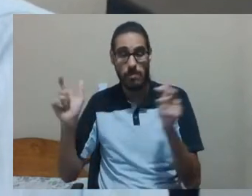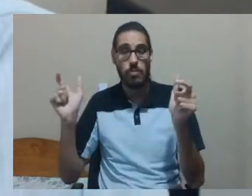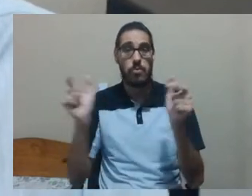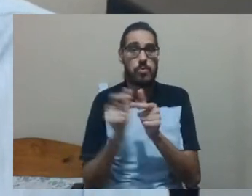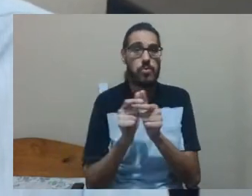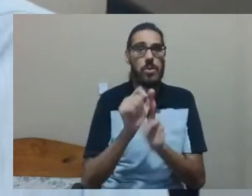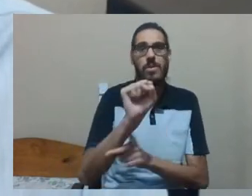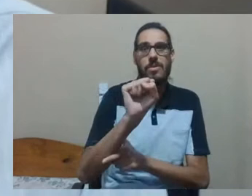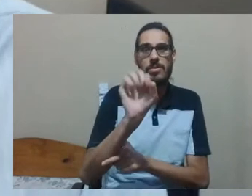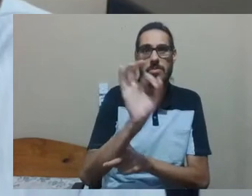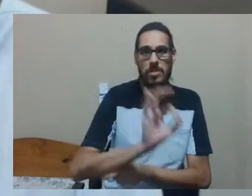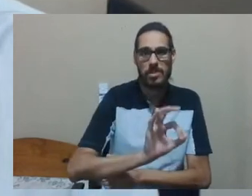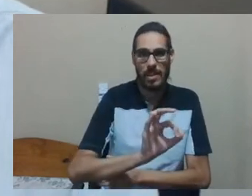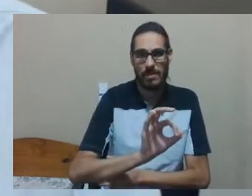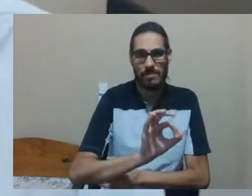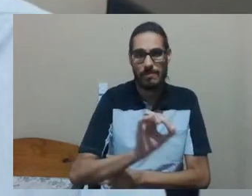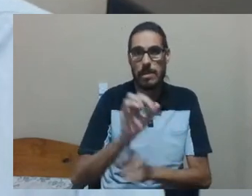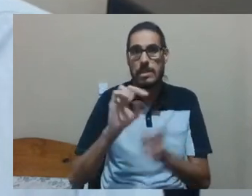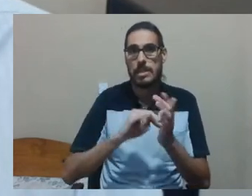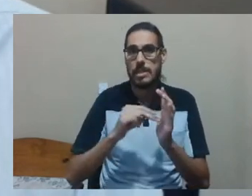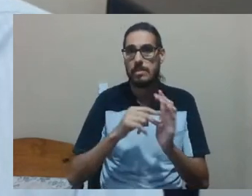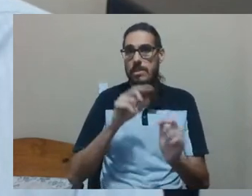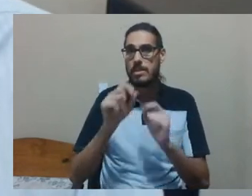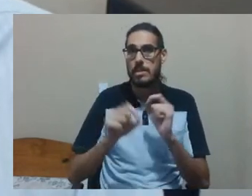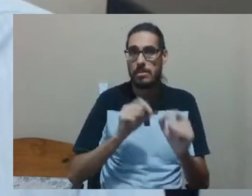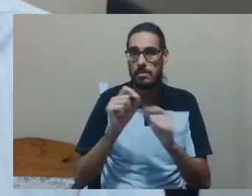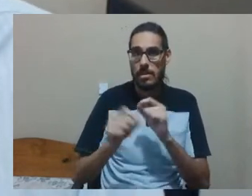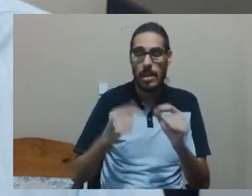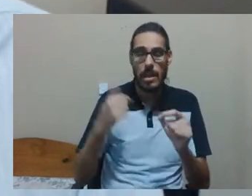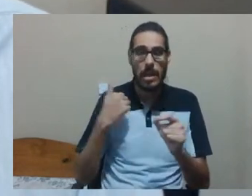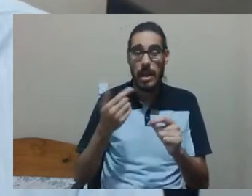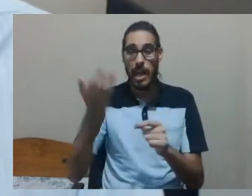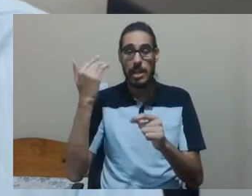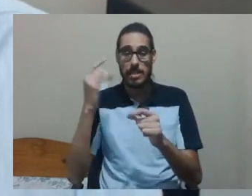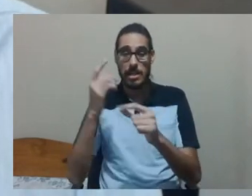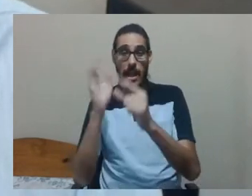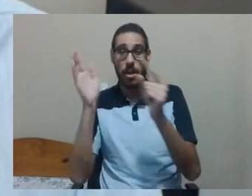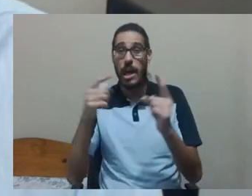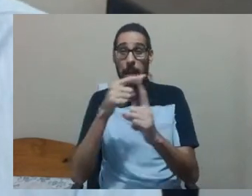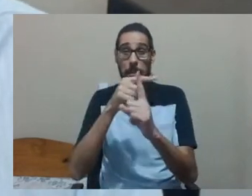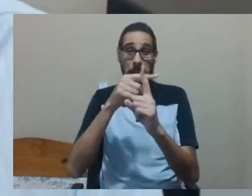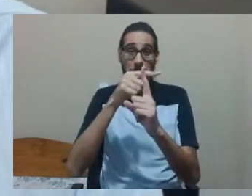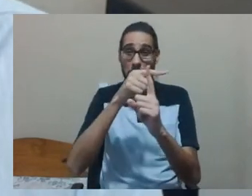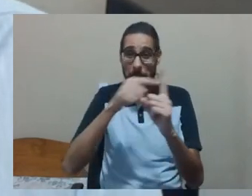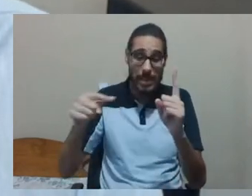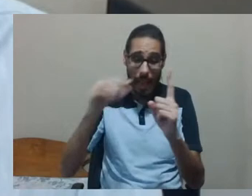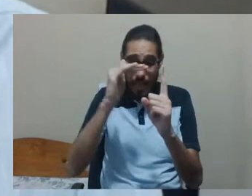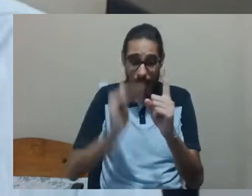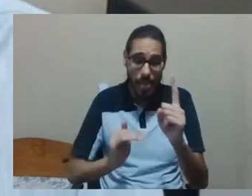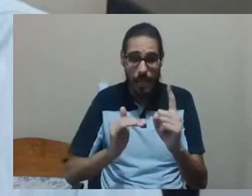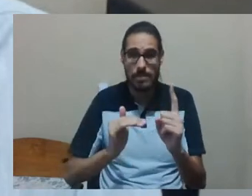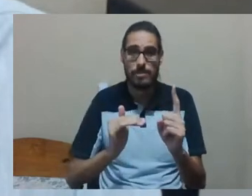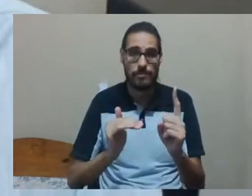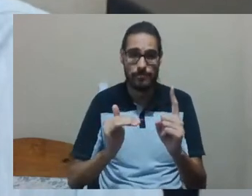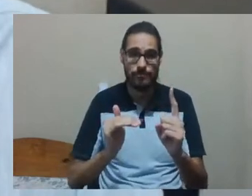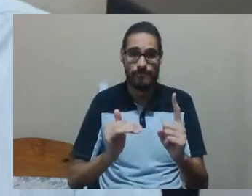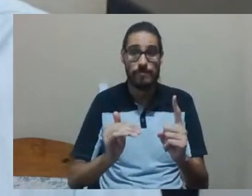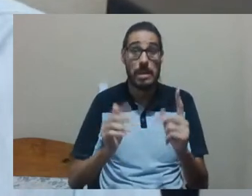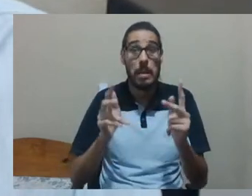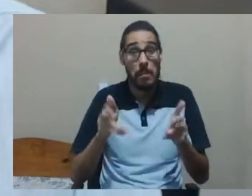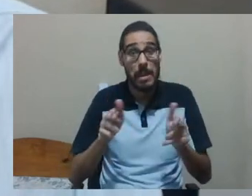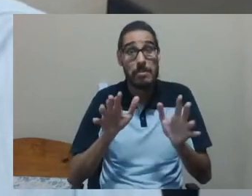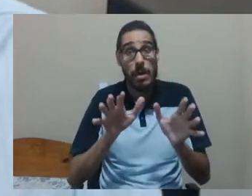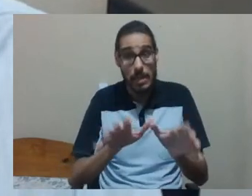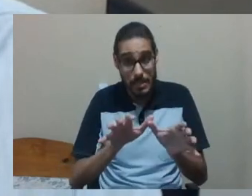8%. Ou seja, nós tivemos uma redução de menos da metade do número de estagiários que nós tivemos. Ainda assim,